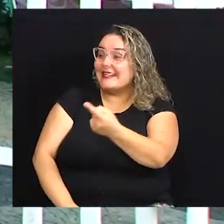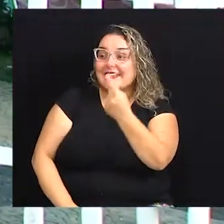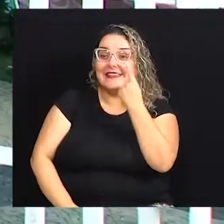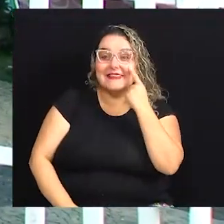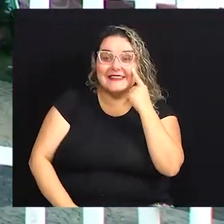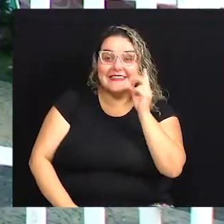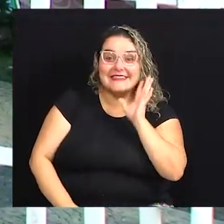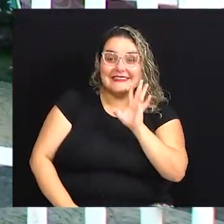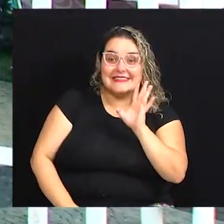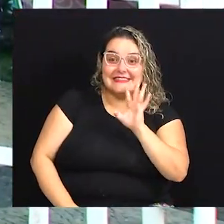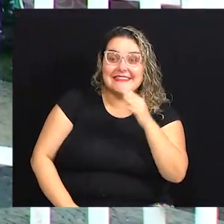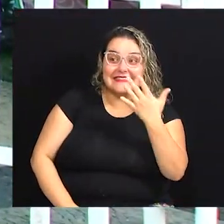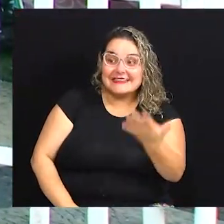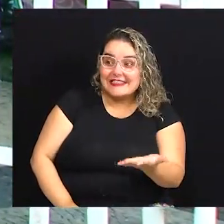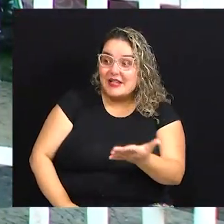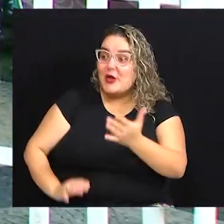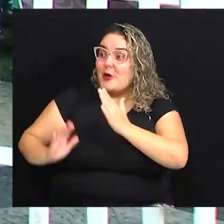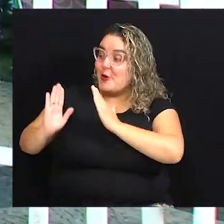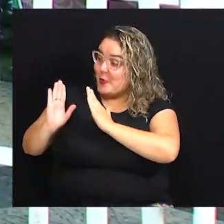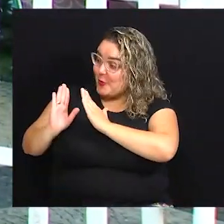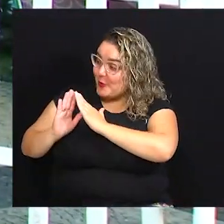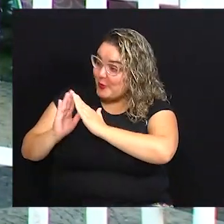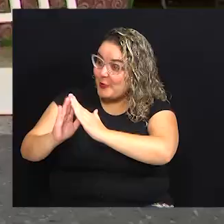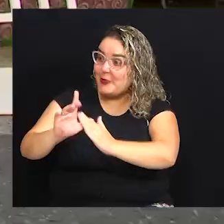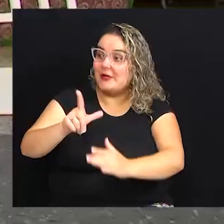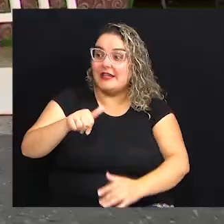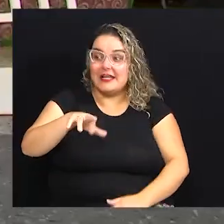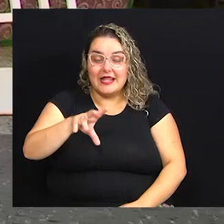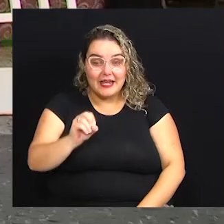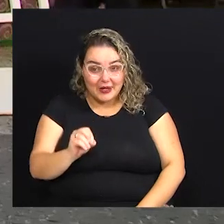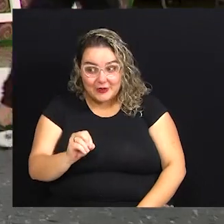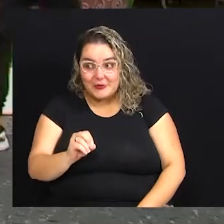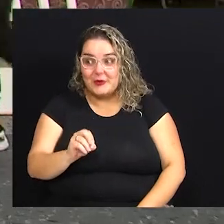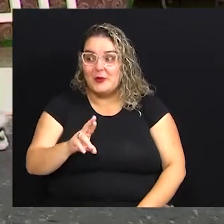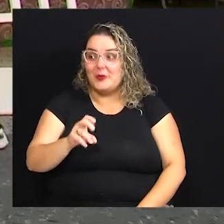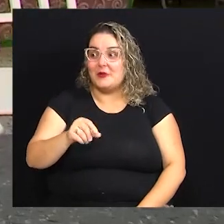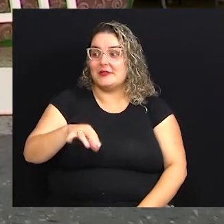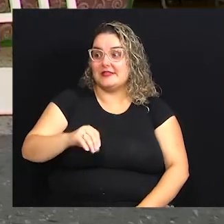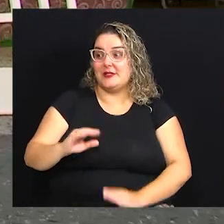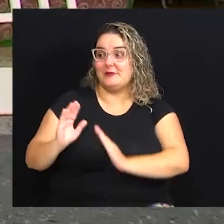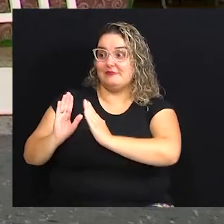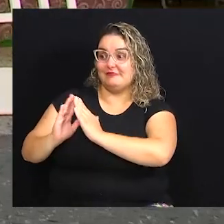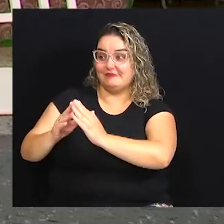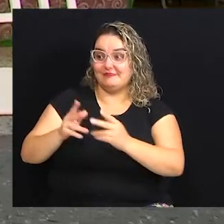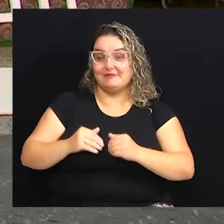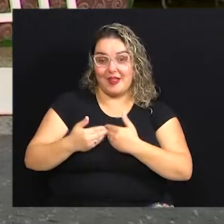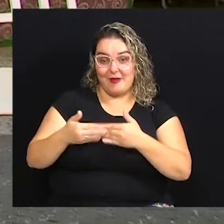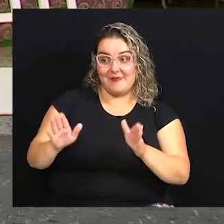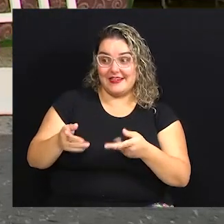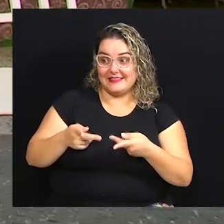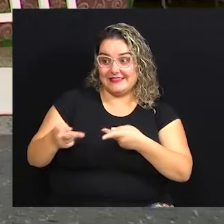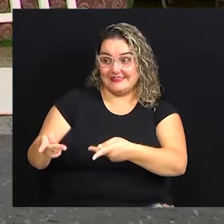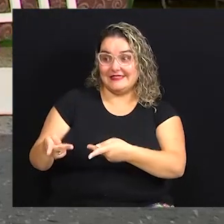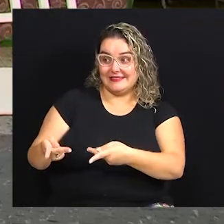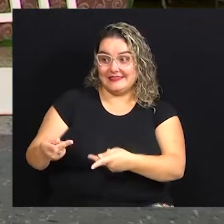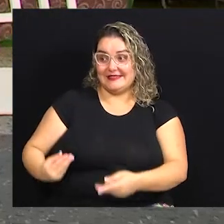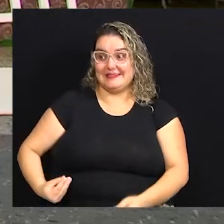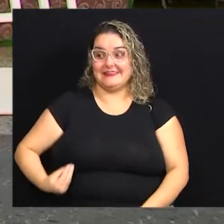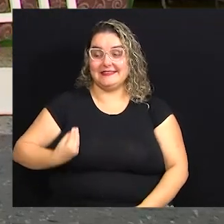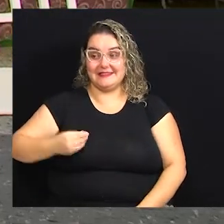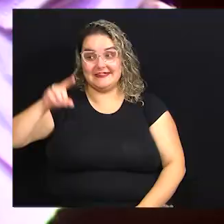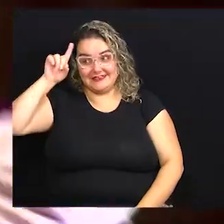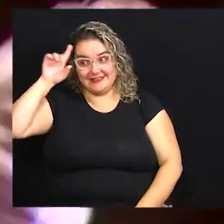olha só que bacana, gente. Foi instalada no Largo do Rosário 8 casinhas abertas, a visitação e a